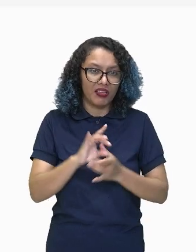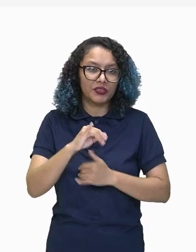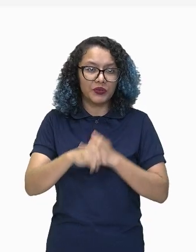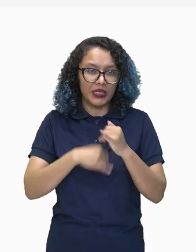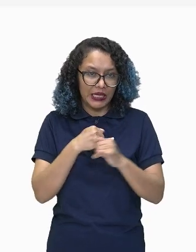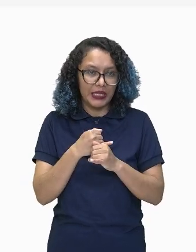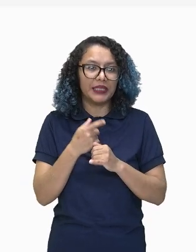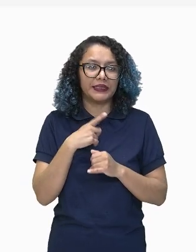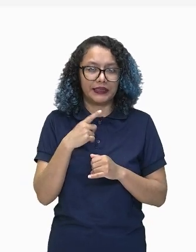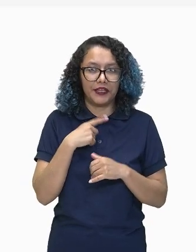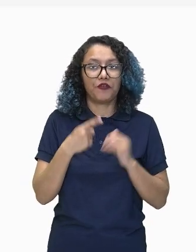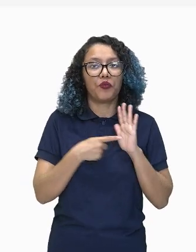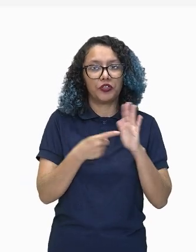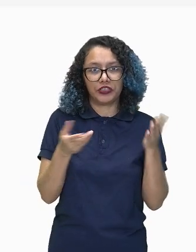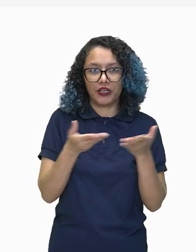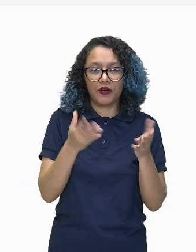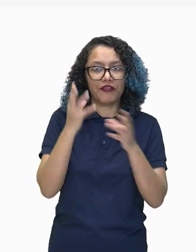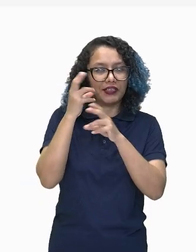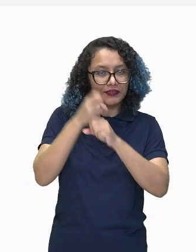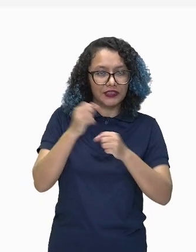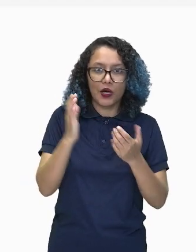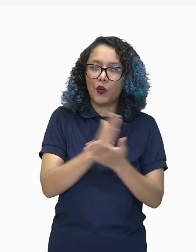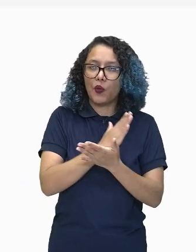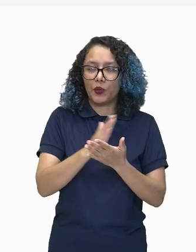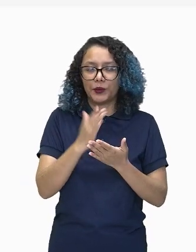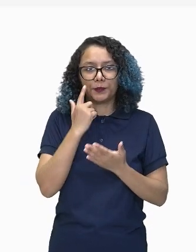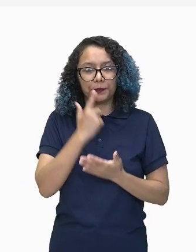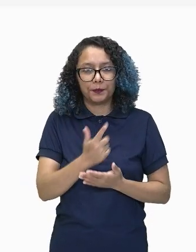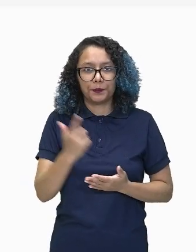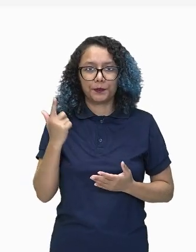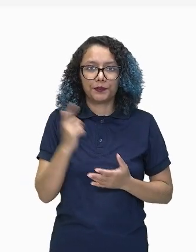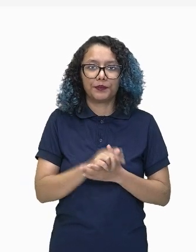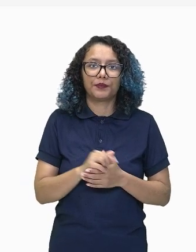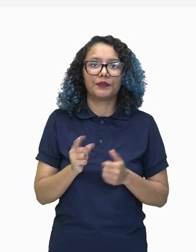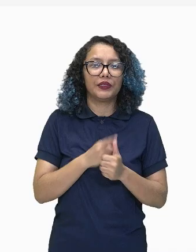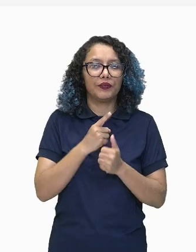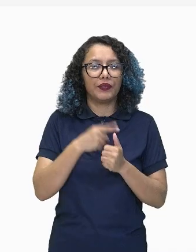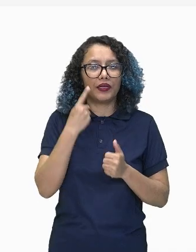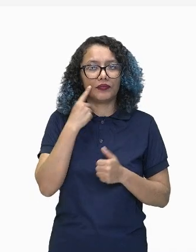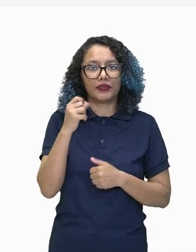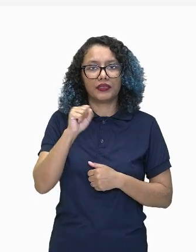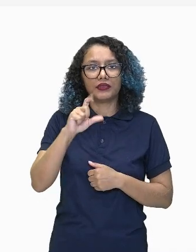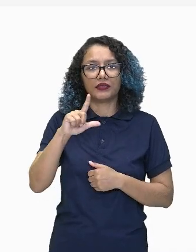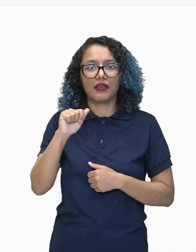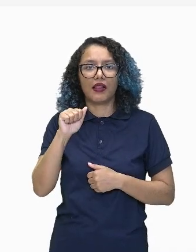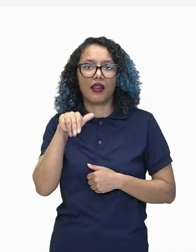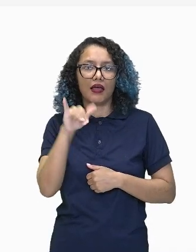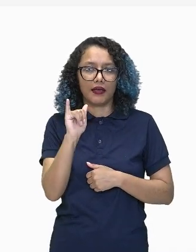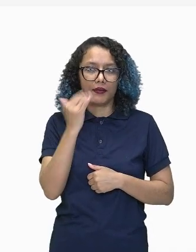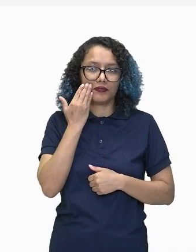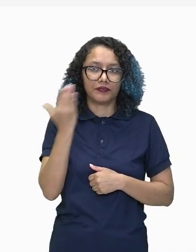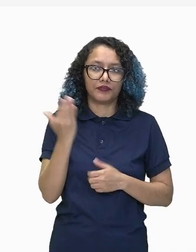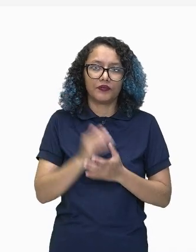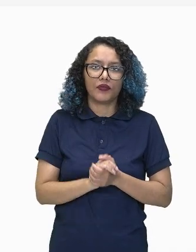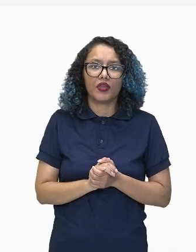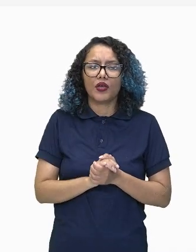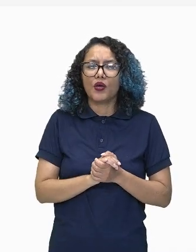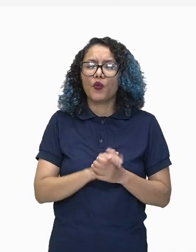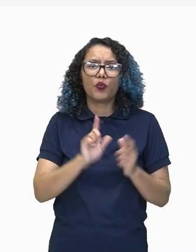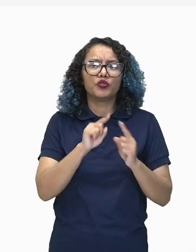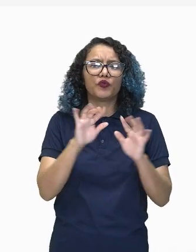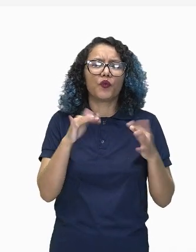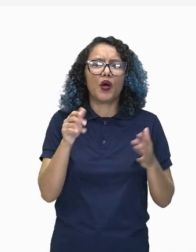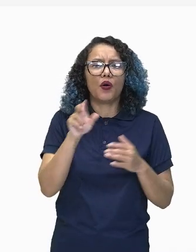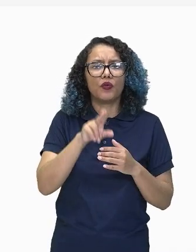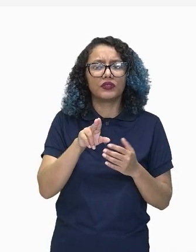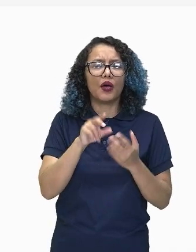da internet. E nós vamos relembrar algumas aqui, tá bom? Então, a primeira que nós temos aqui é o slay. O slay é usado para elogiar alguém